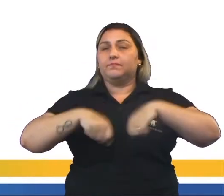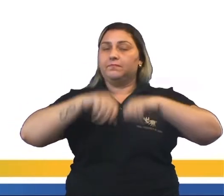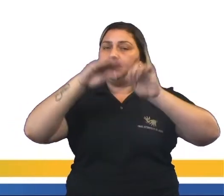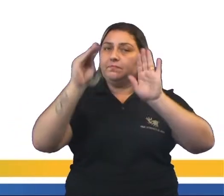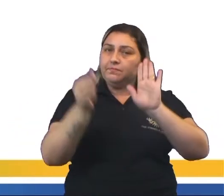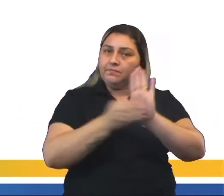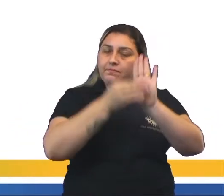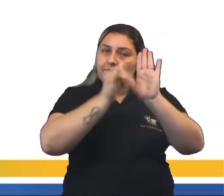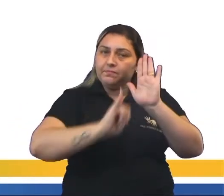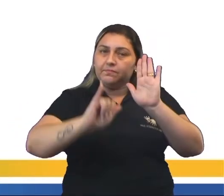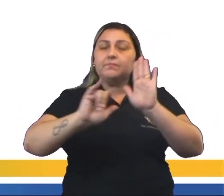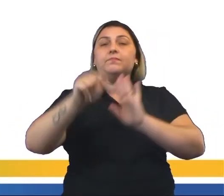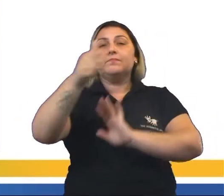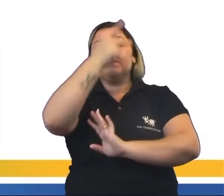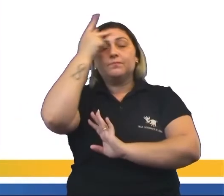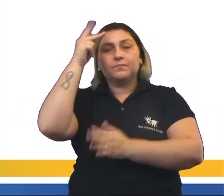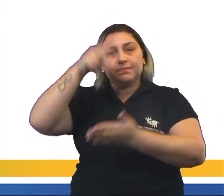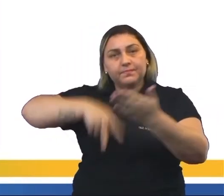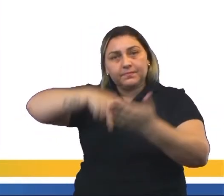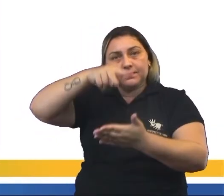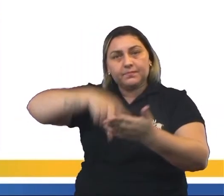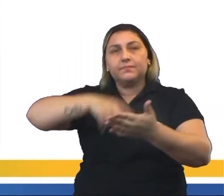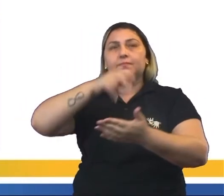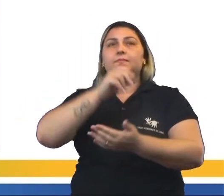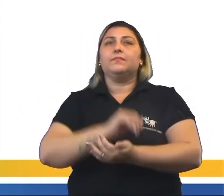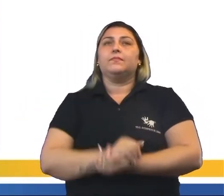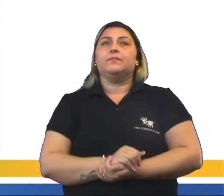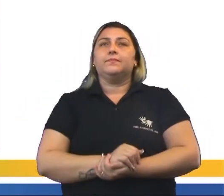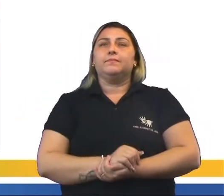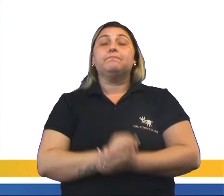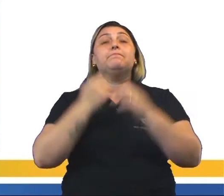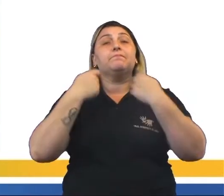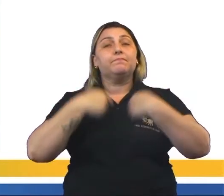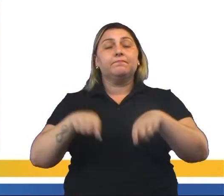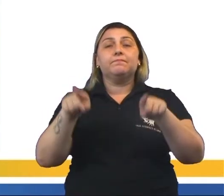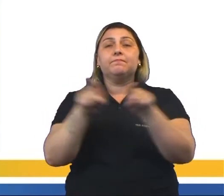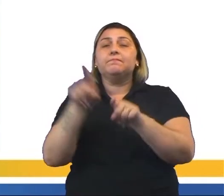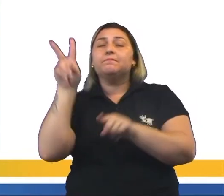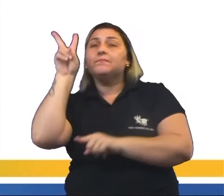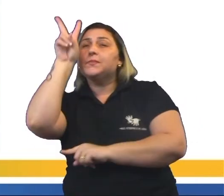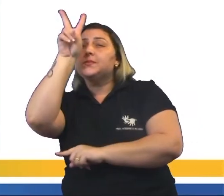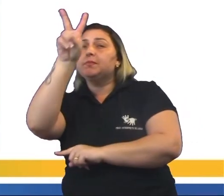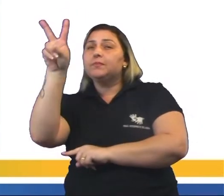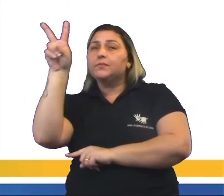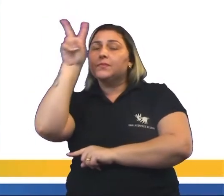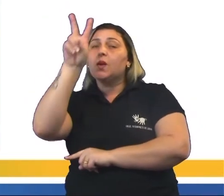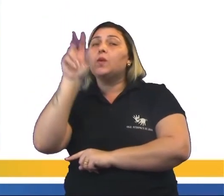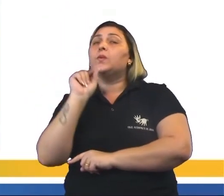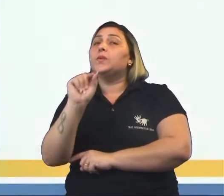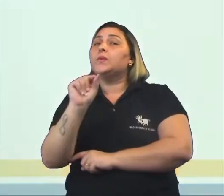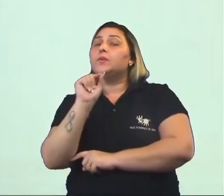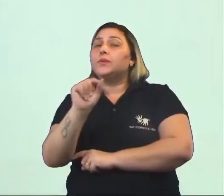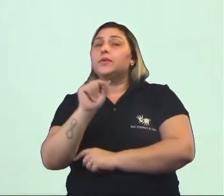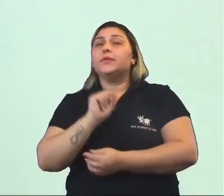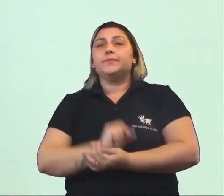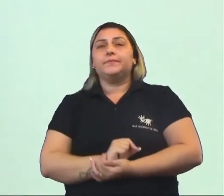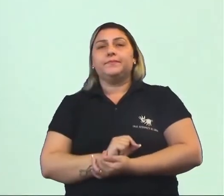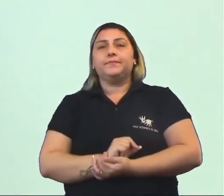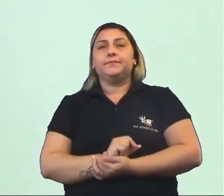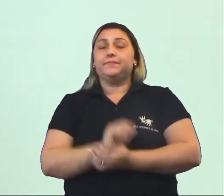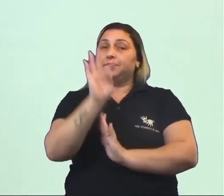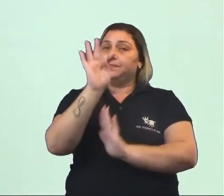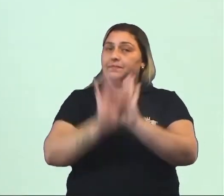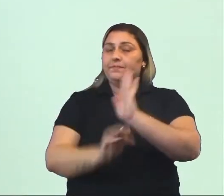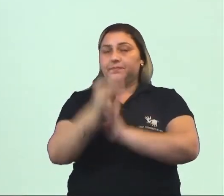publicado para que outras pessoas leiam. Ainda é preciso recordar que, gente, o